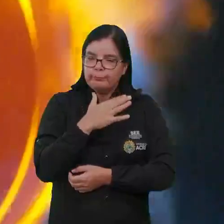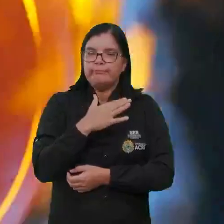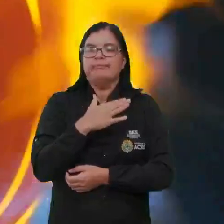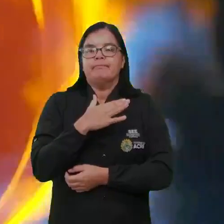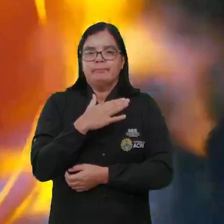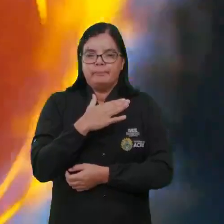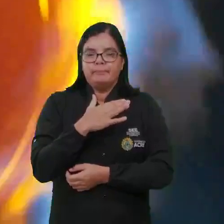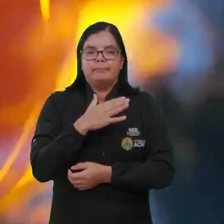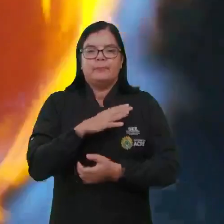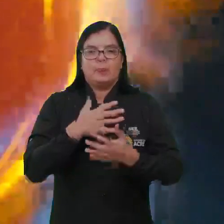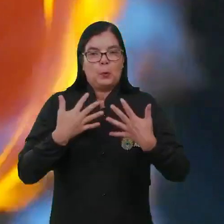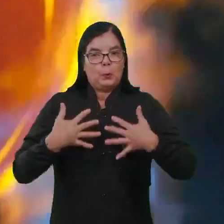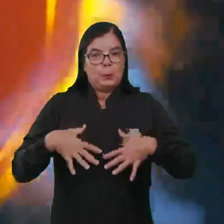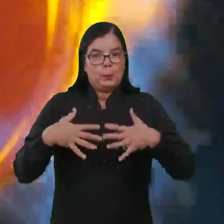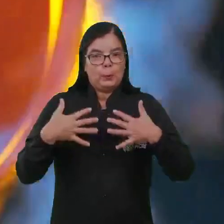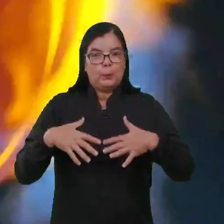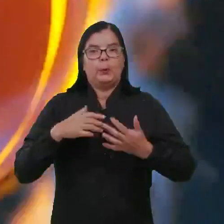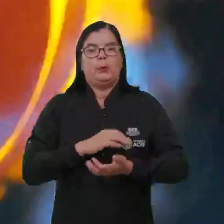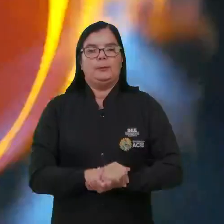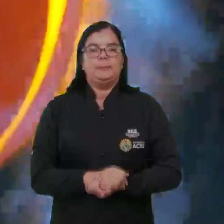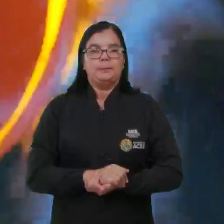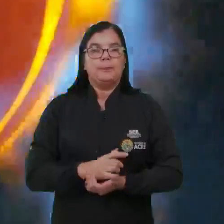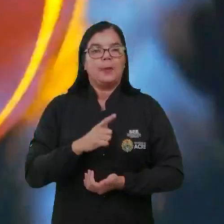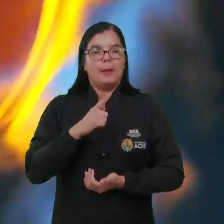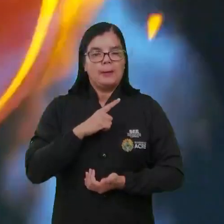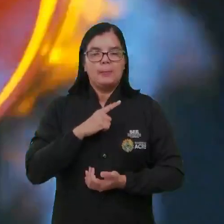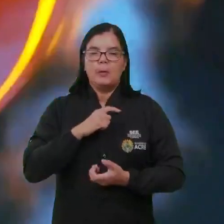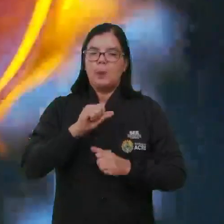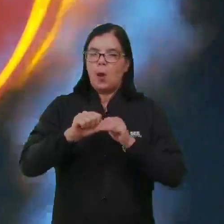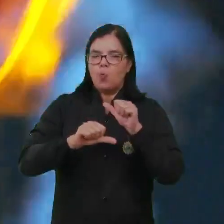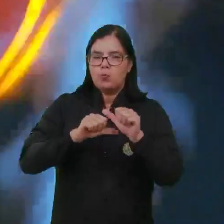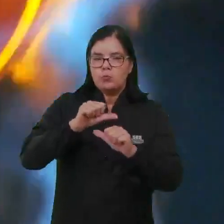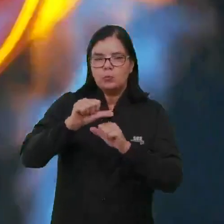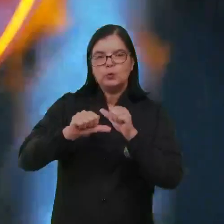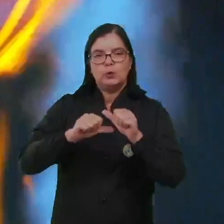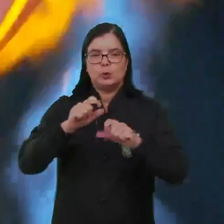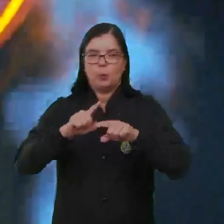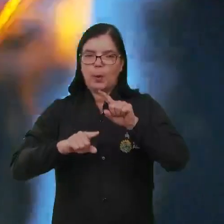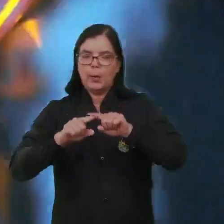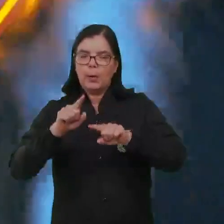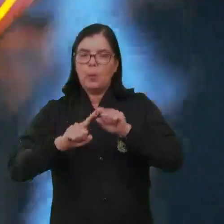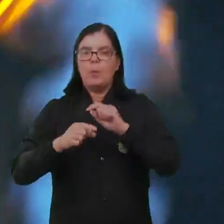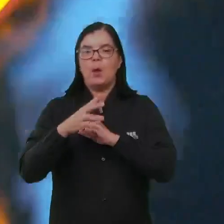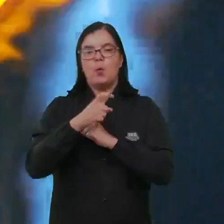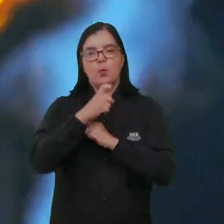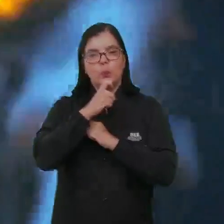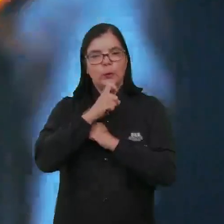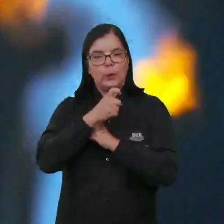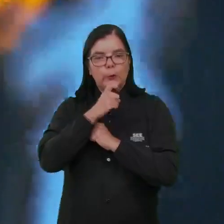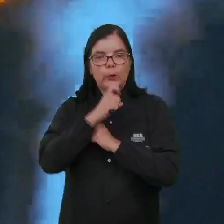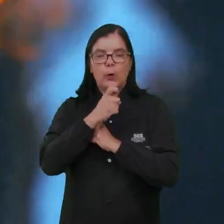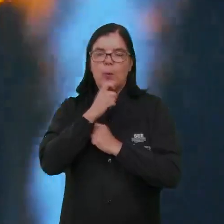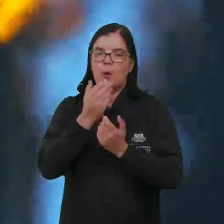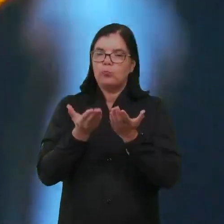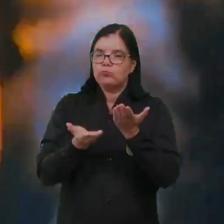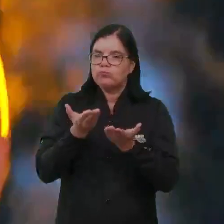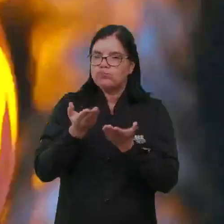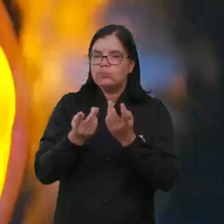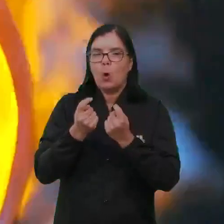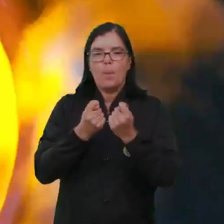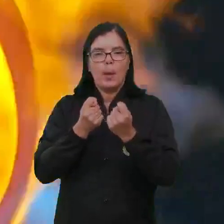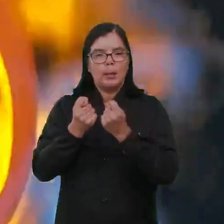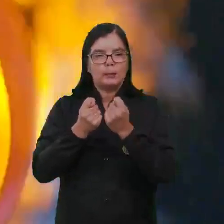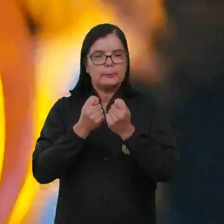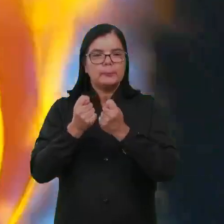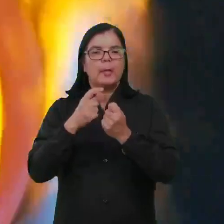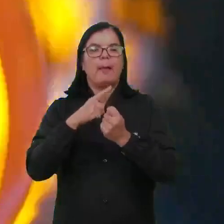de 1.500 graus Celsius, né, seguida ali pela moldagem ali do material, né, e o resfriamento